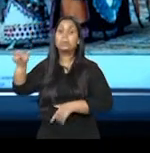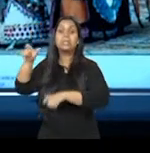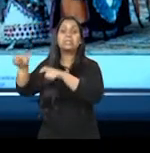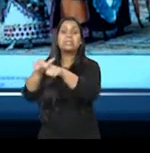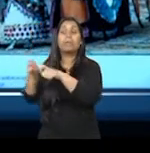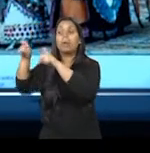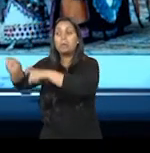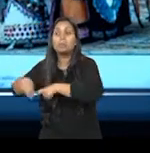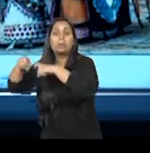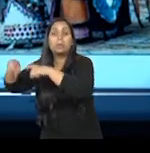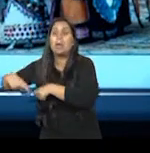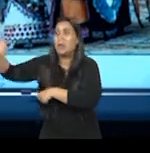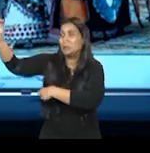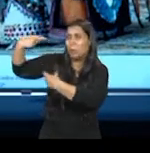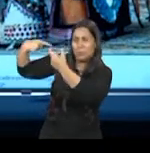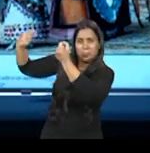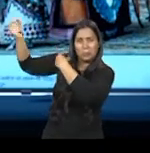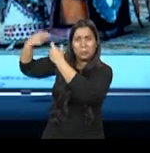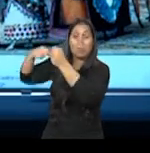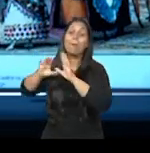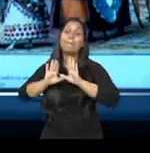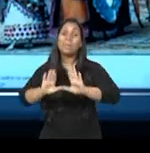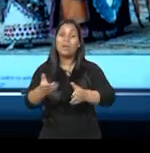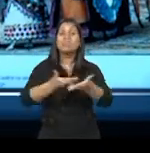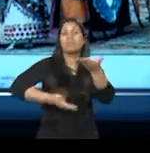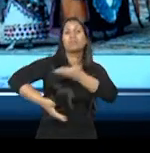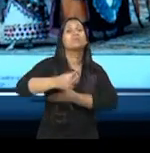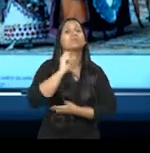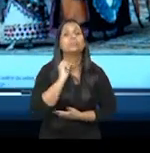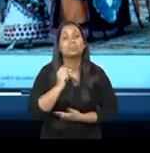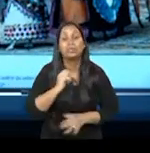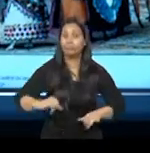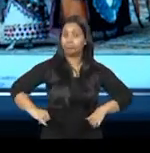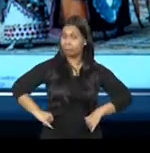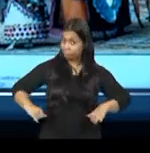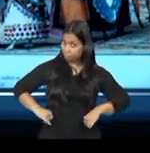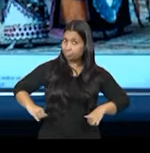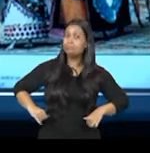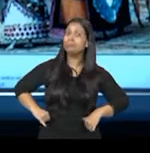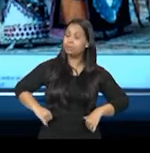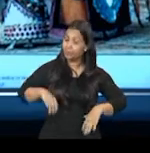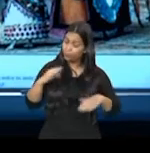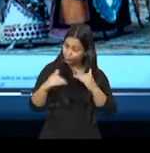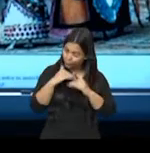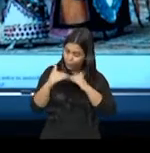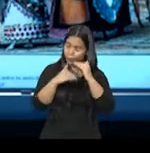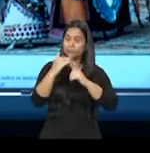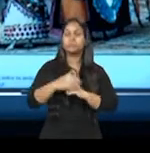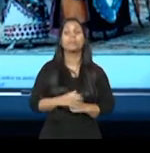castigos. Mas ainda assim, era uma relação de exploração, tá? Que foi sendo construída ao longo do tempo.